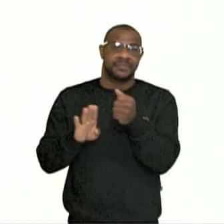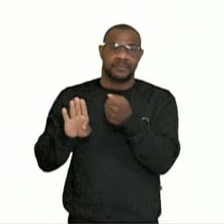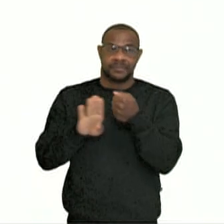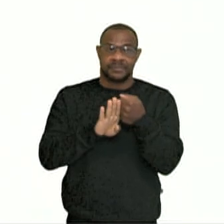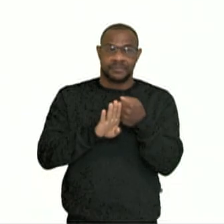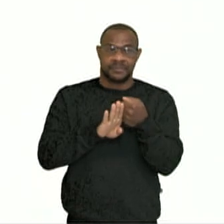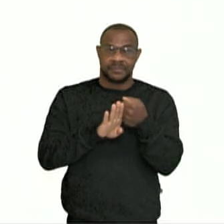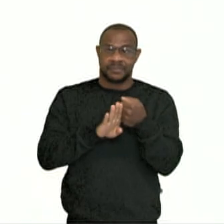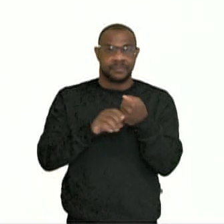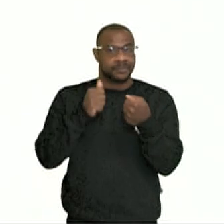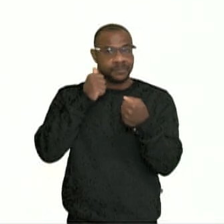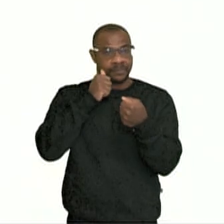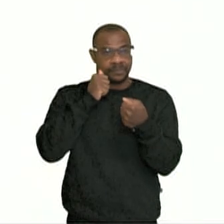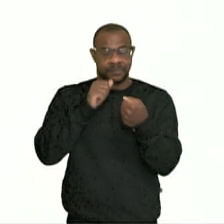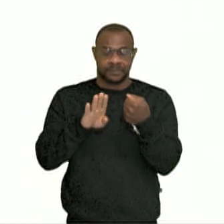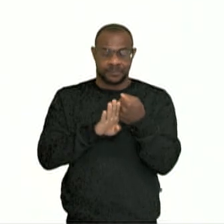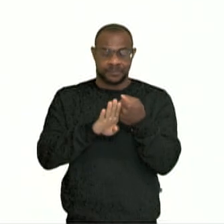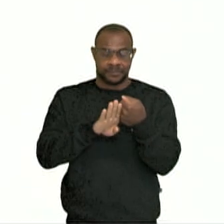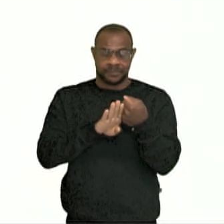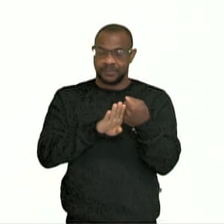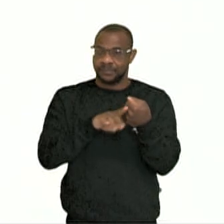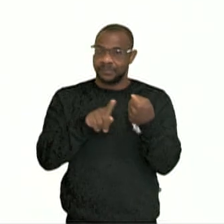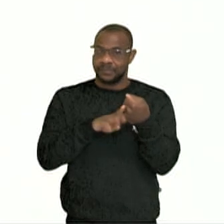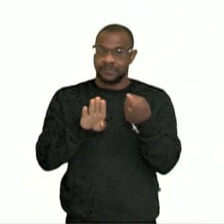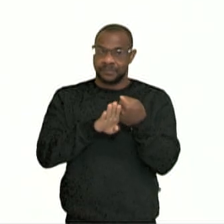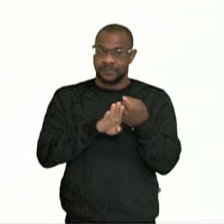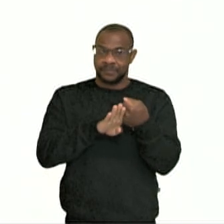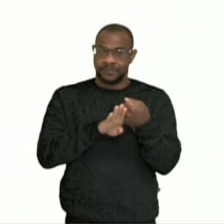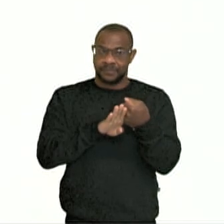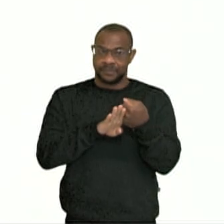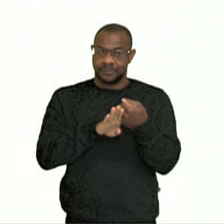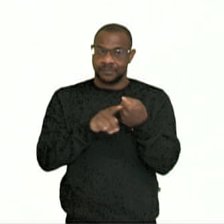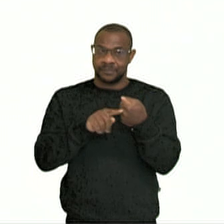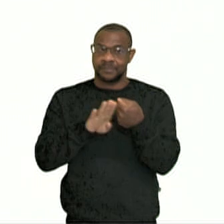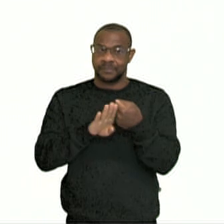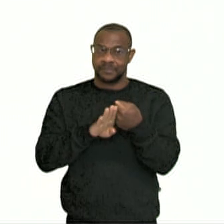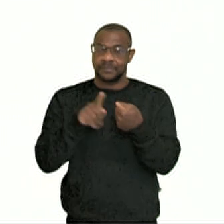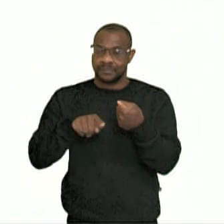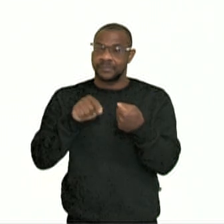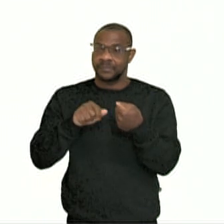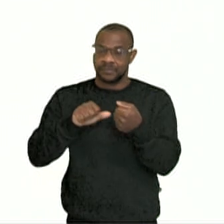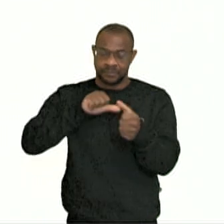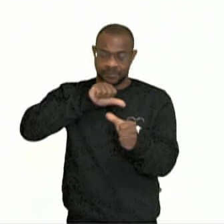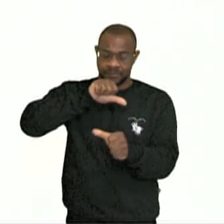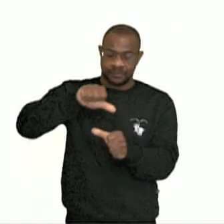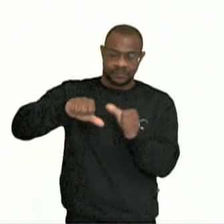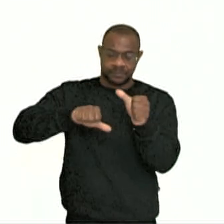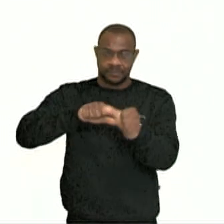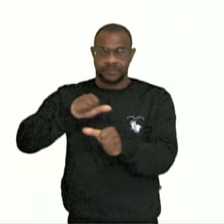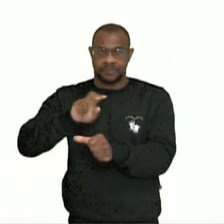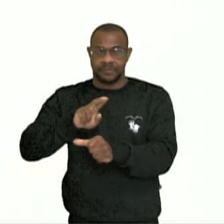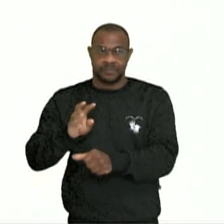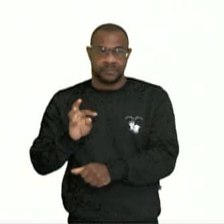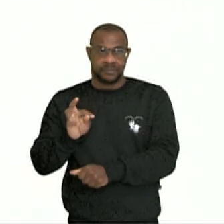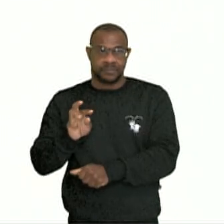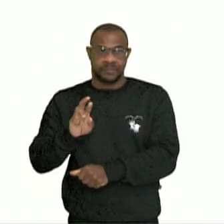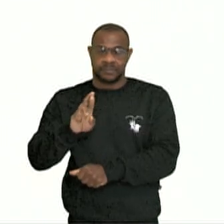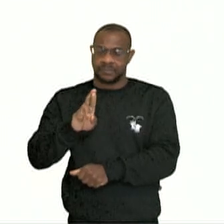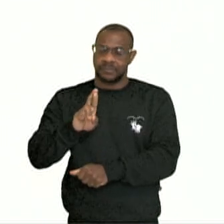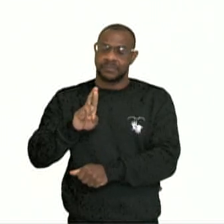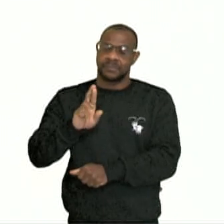substantivo feminino e no meu dicionário ele diz que é transformação, ou